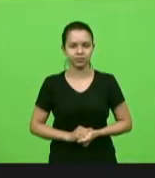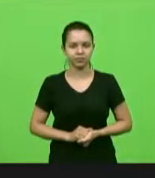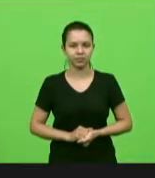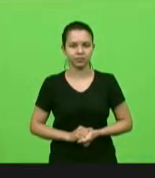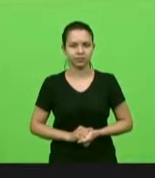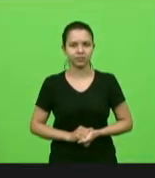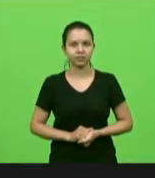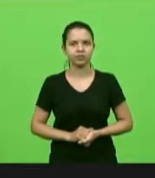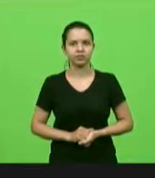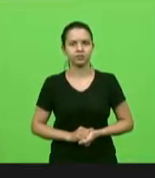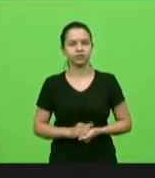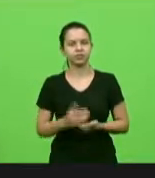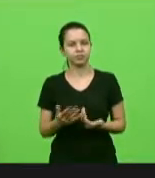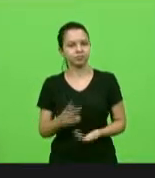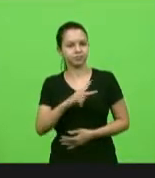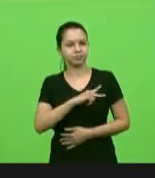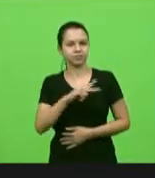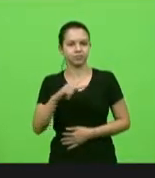Senhor presidente,